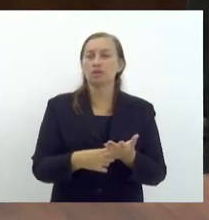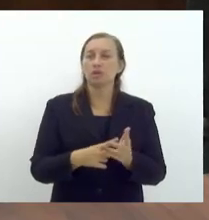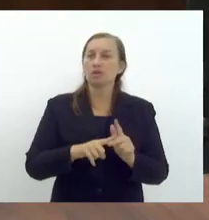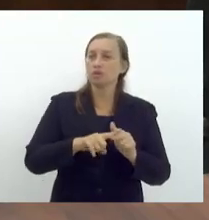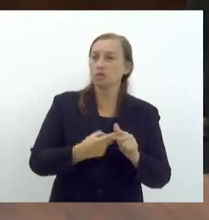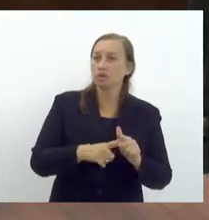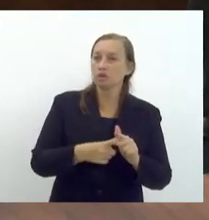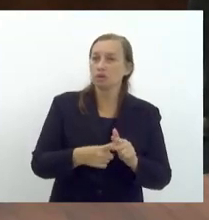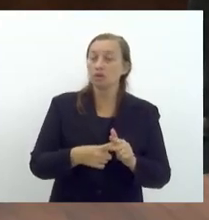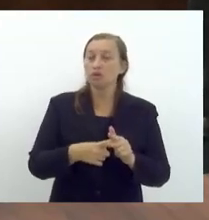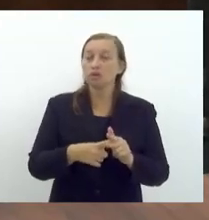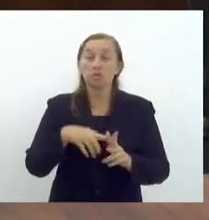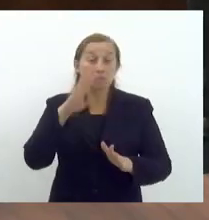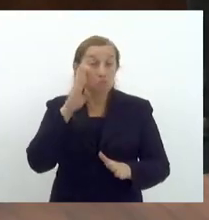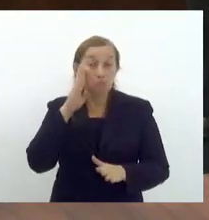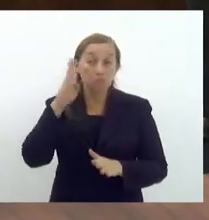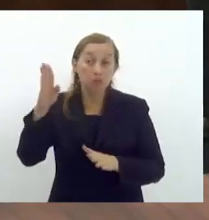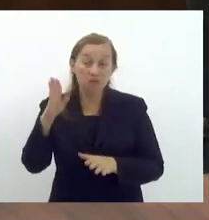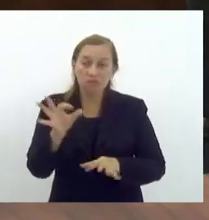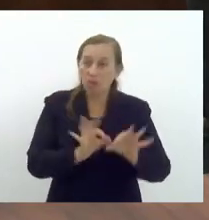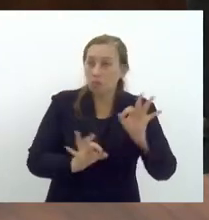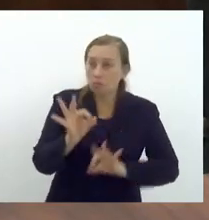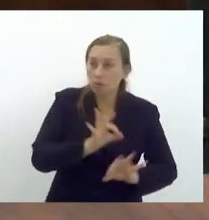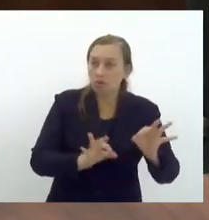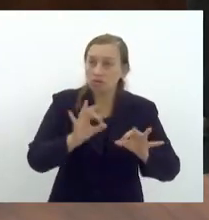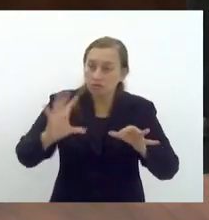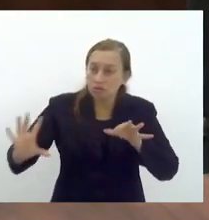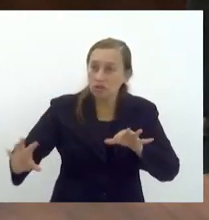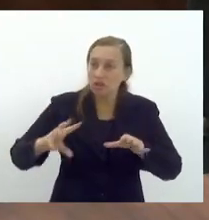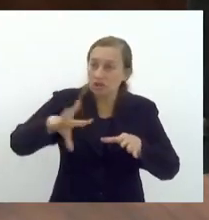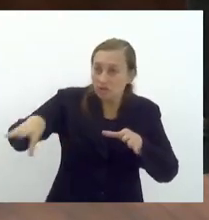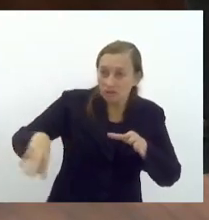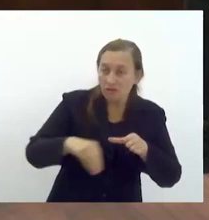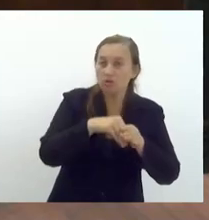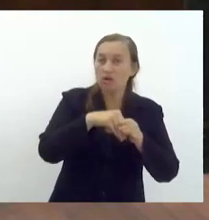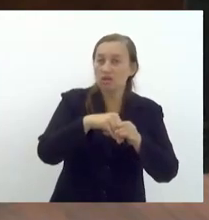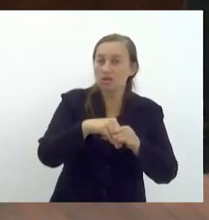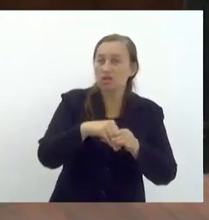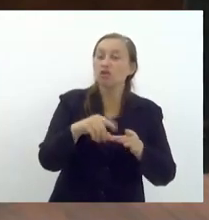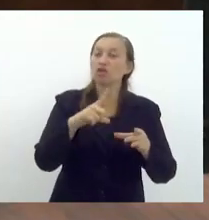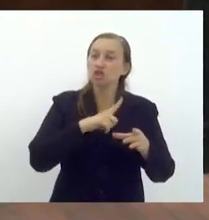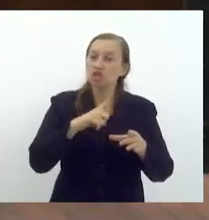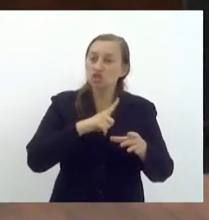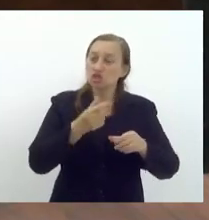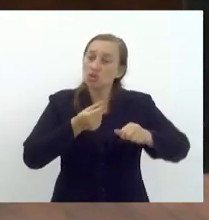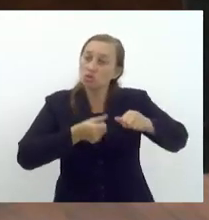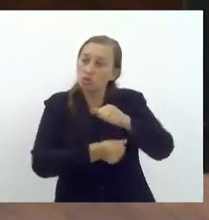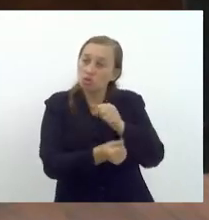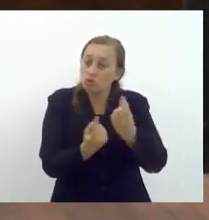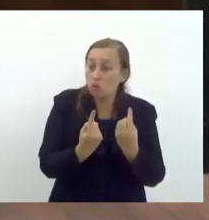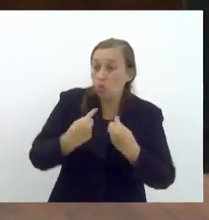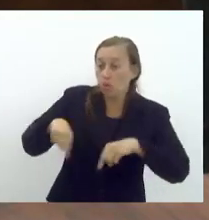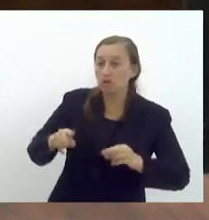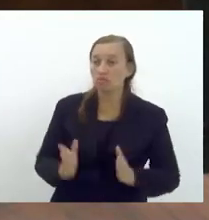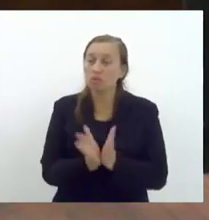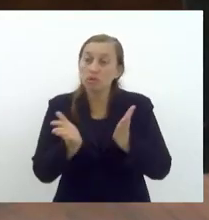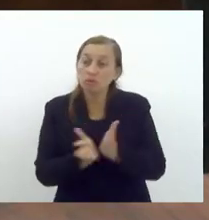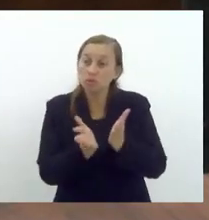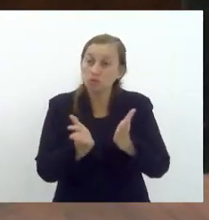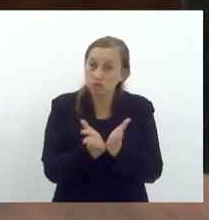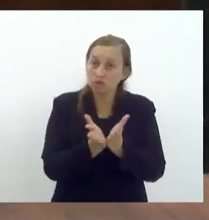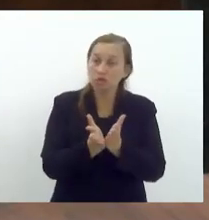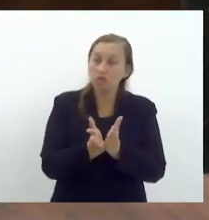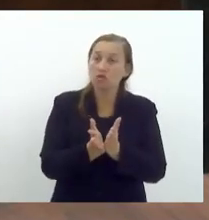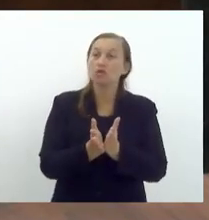fundamentais deixando claro que muito da vinculação que havia nesse nesse fundo de combate à pobreza foi objeto da redação de